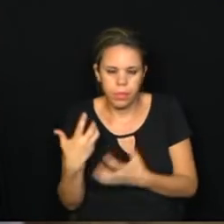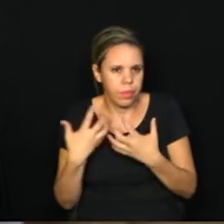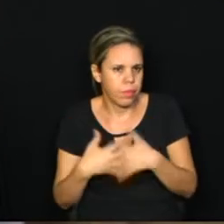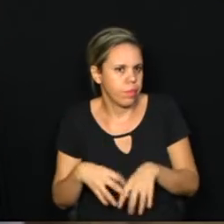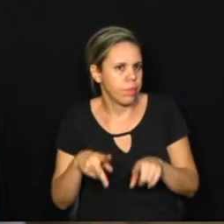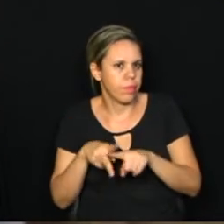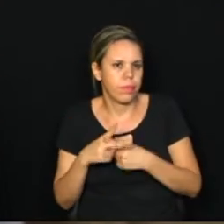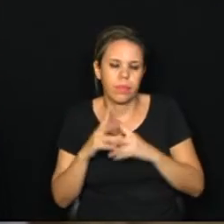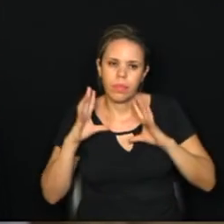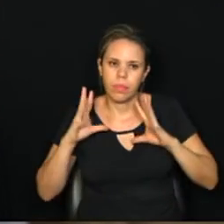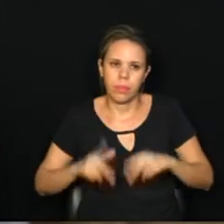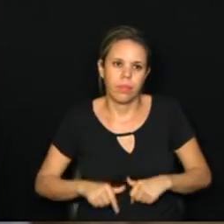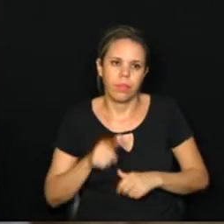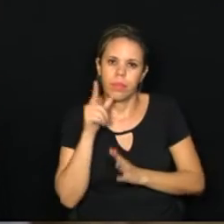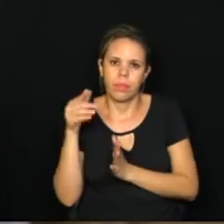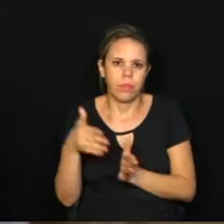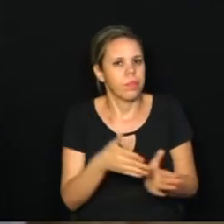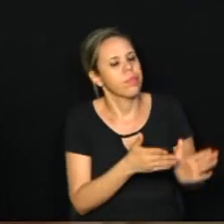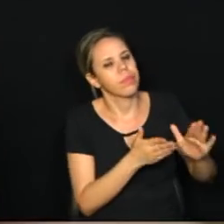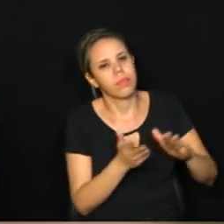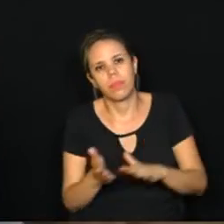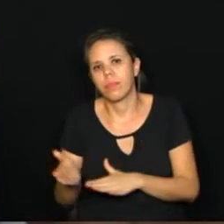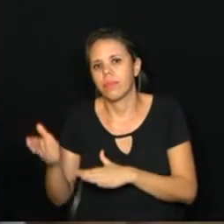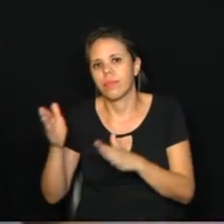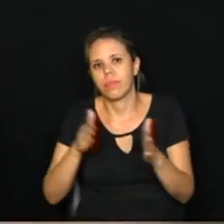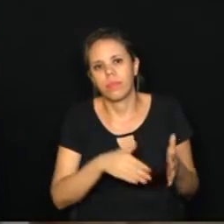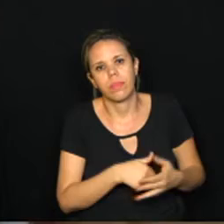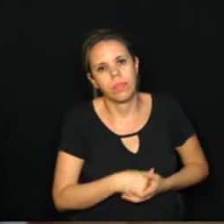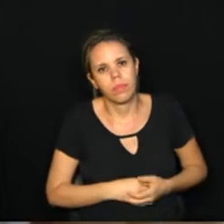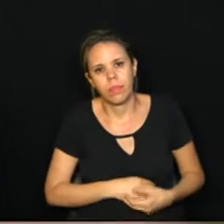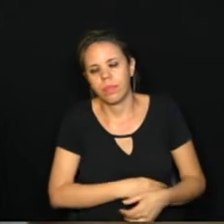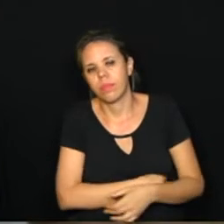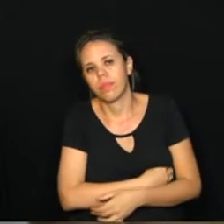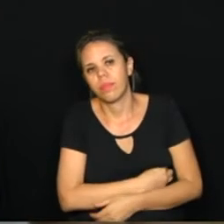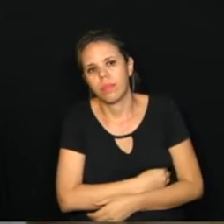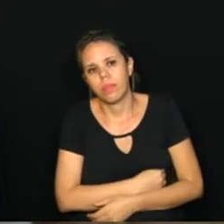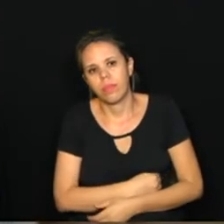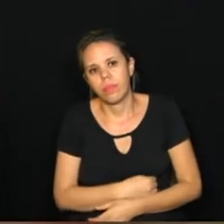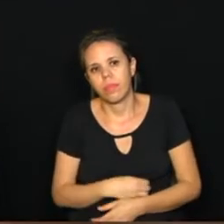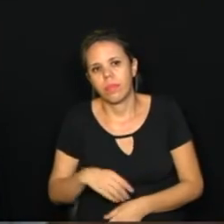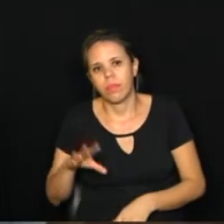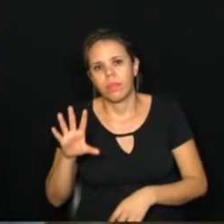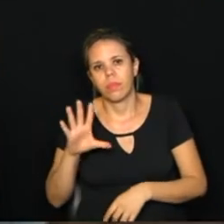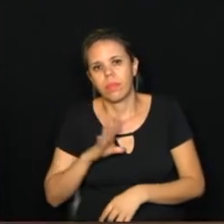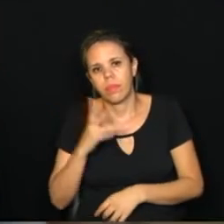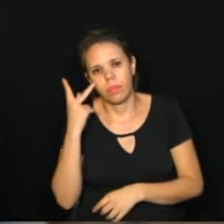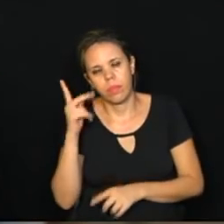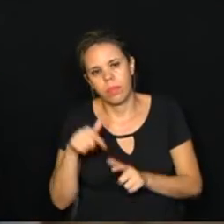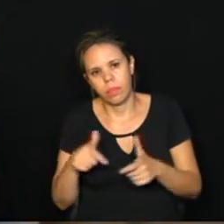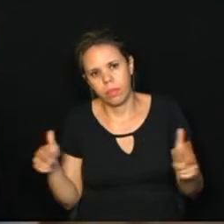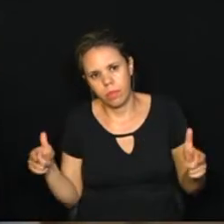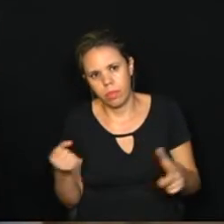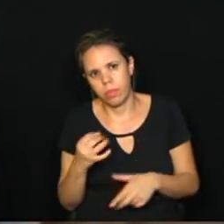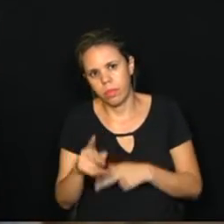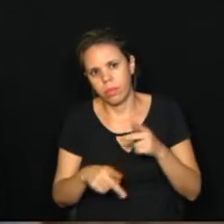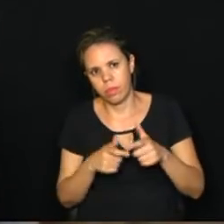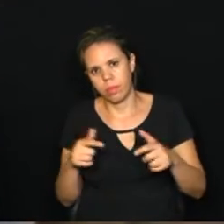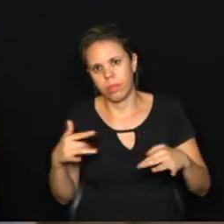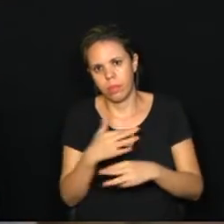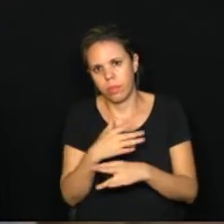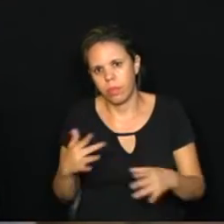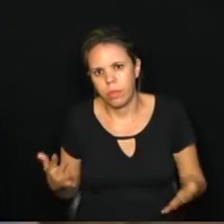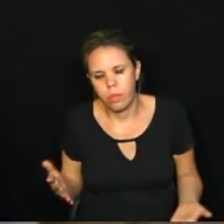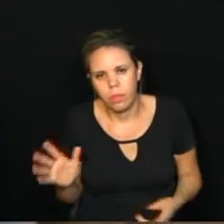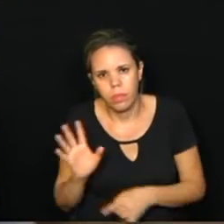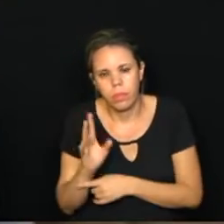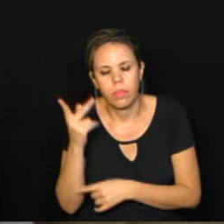recuperação da bacia hidrográfica ali da Grande São Paulo, que é a maior concentração populacional no estado de